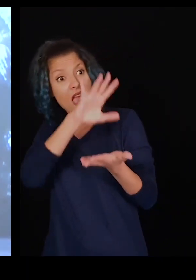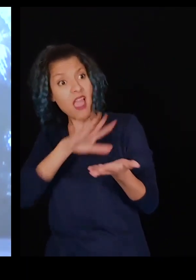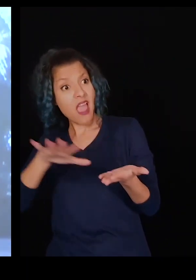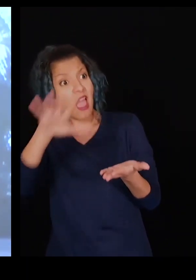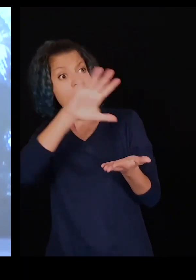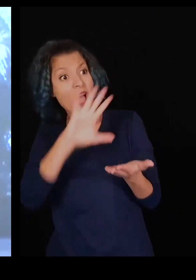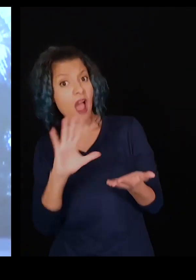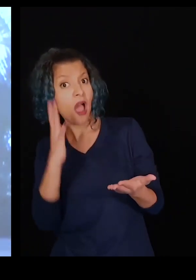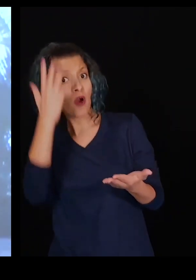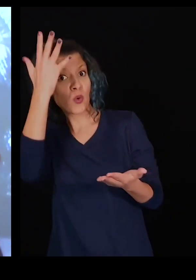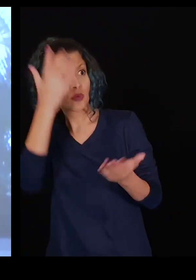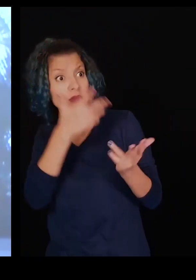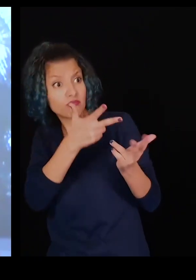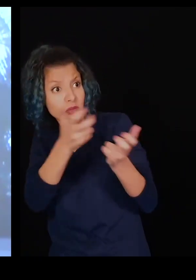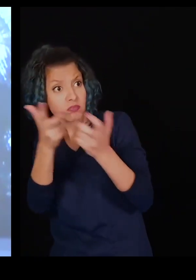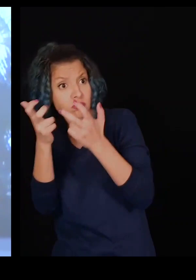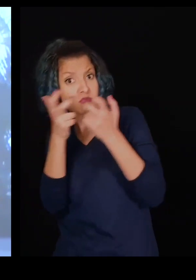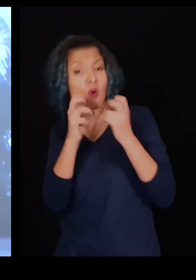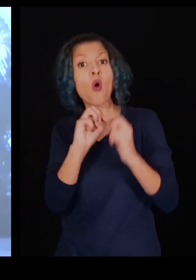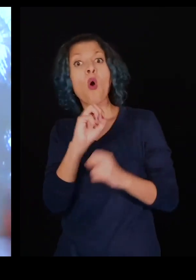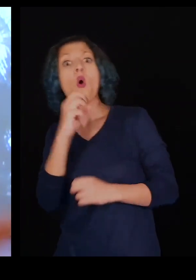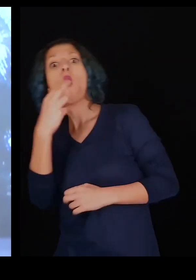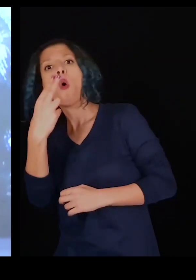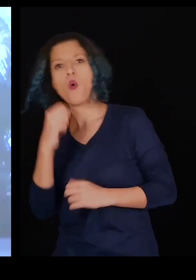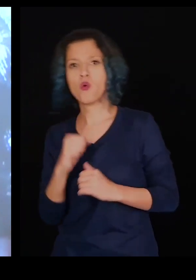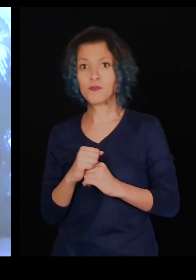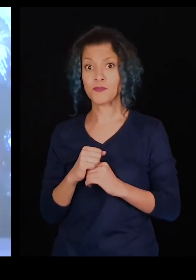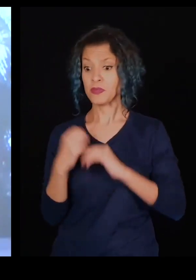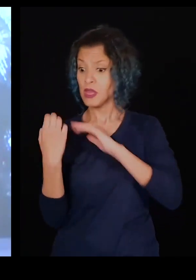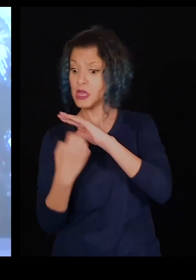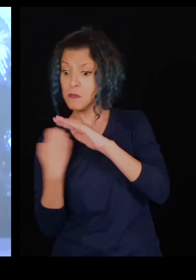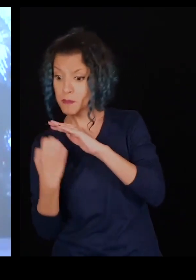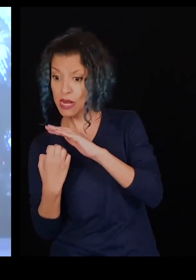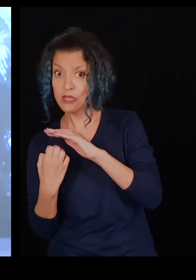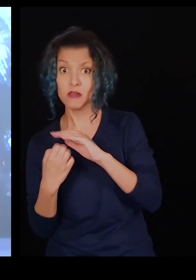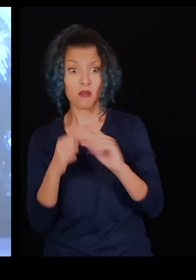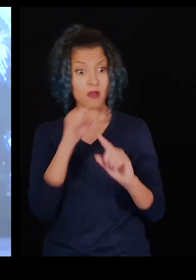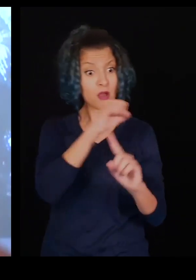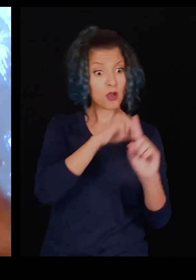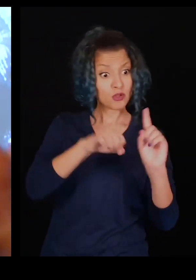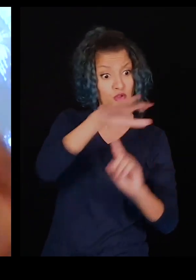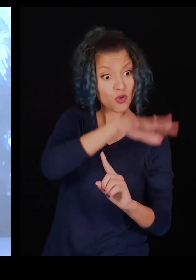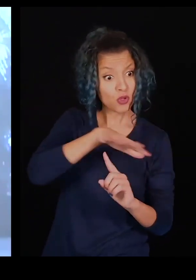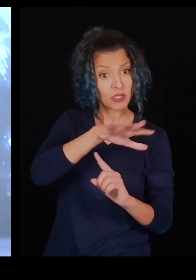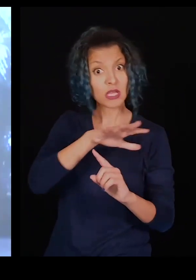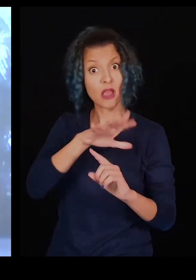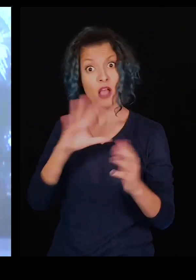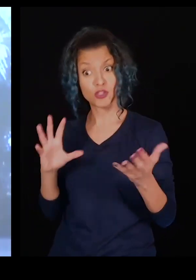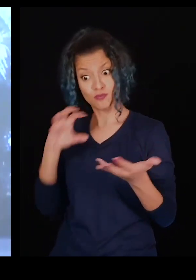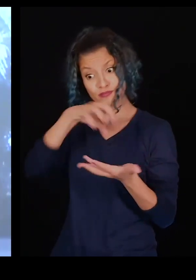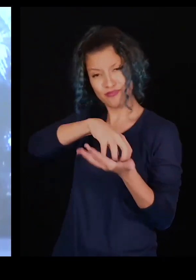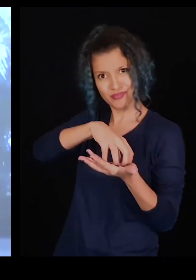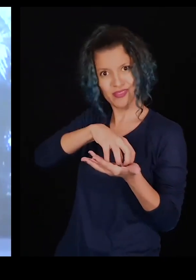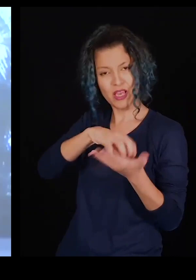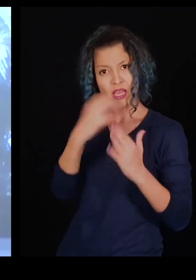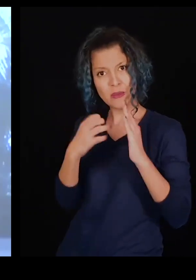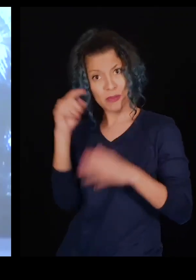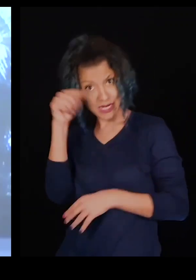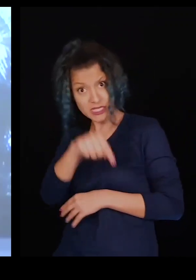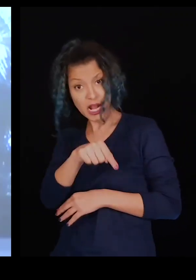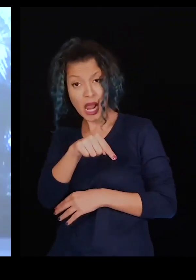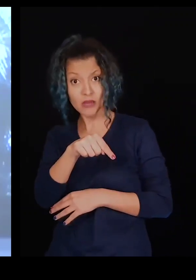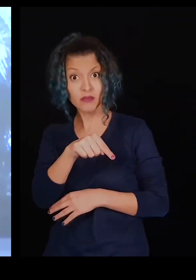grande questão com a qual ou a empresa ou a sociedade onde a empresa está